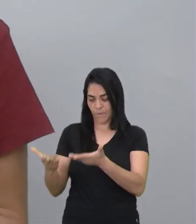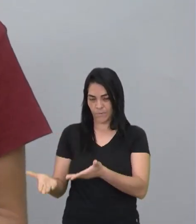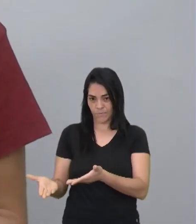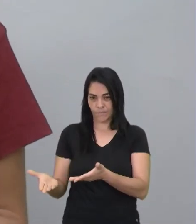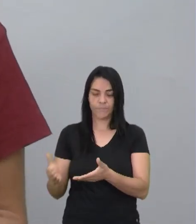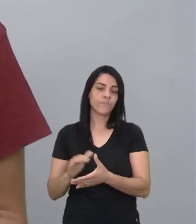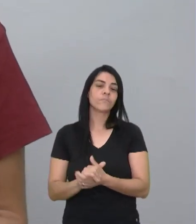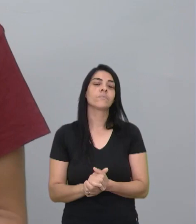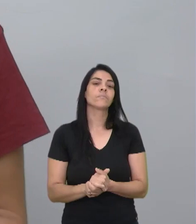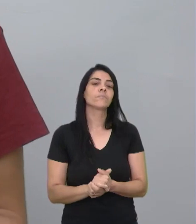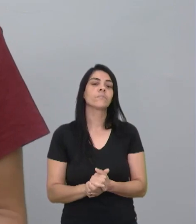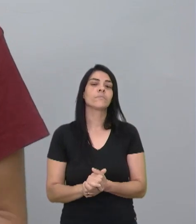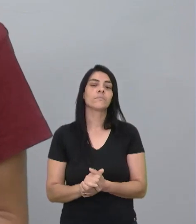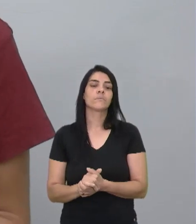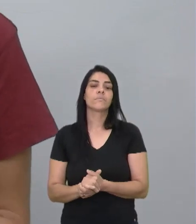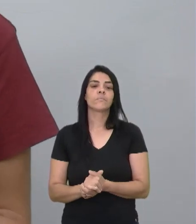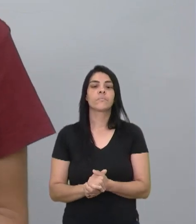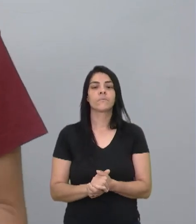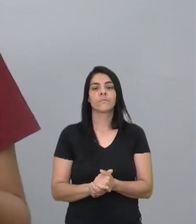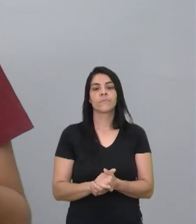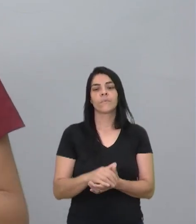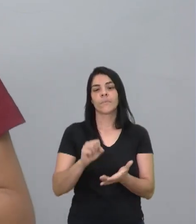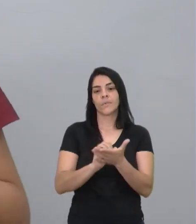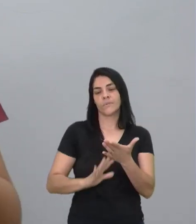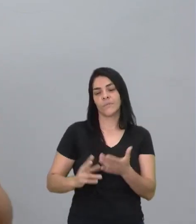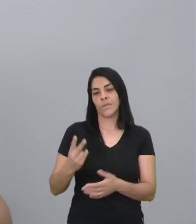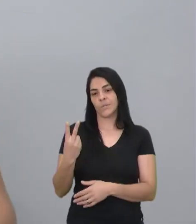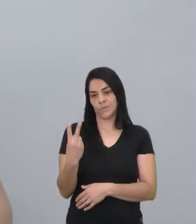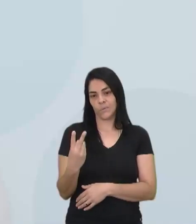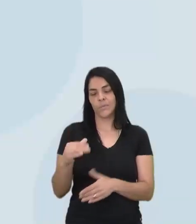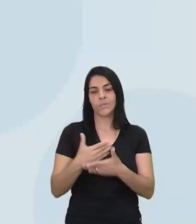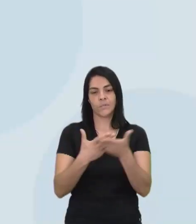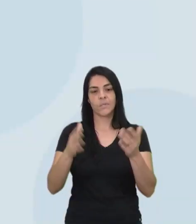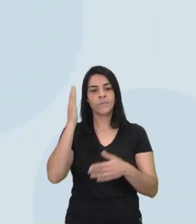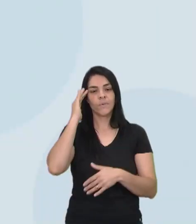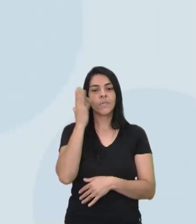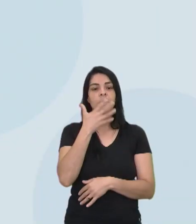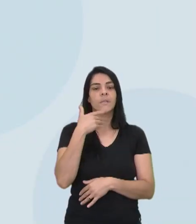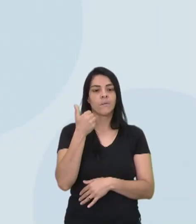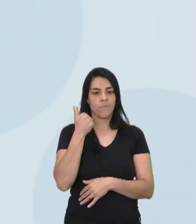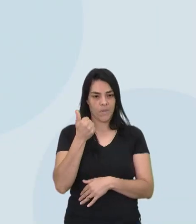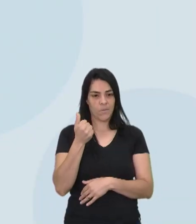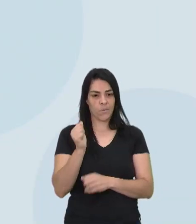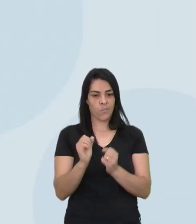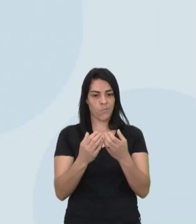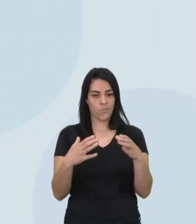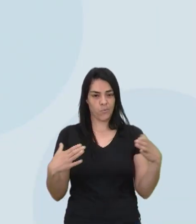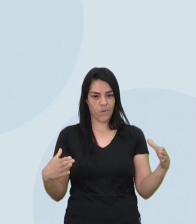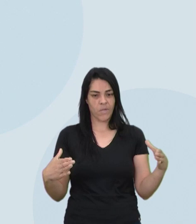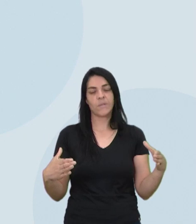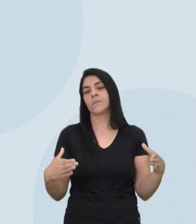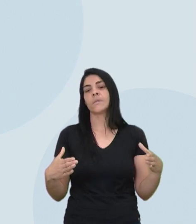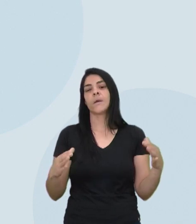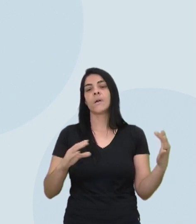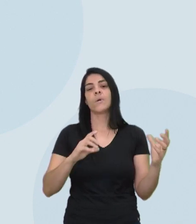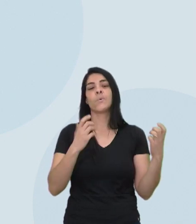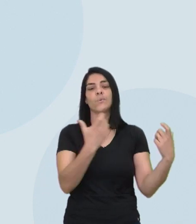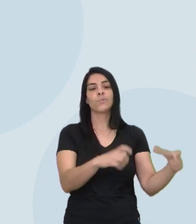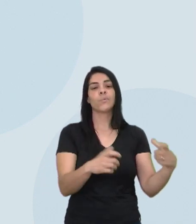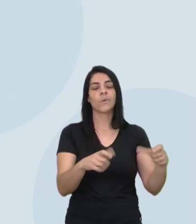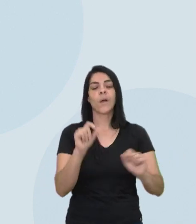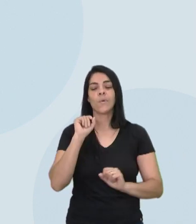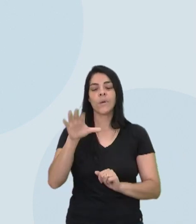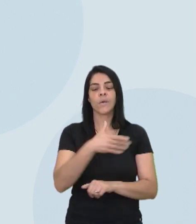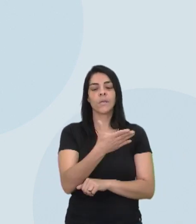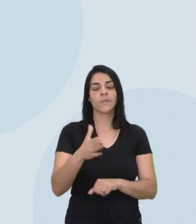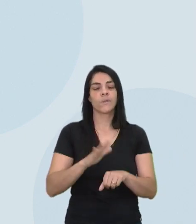vai entender um pouco melhor, né, na atividade 2, as dimensões territoriais. Então, o que a gente faz com essa terra, né, pensando num